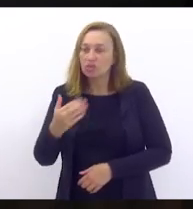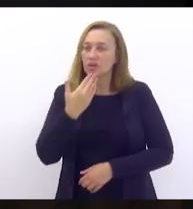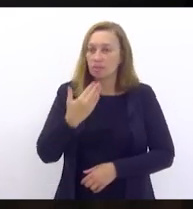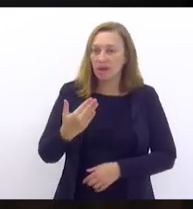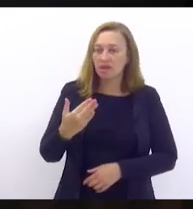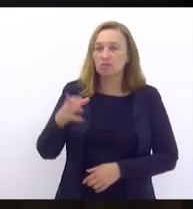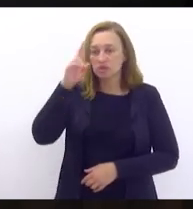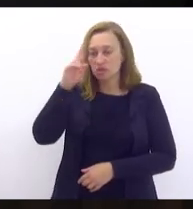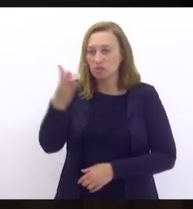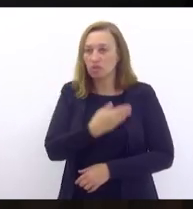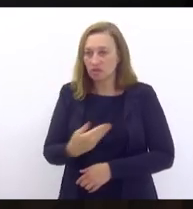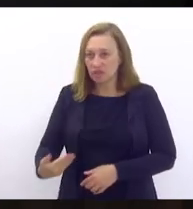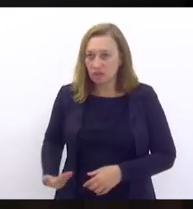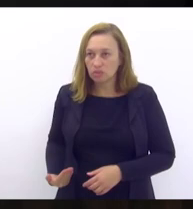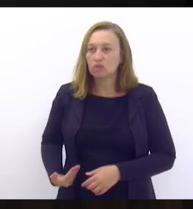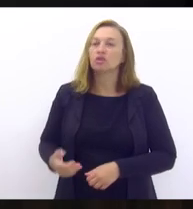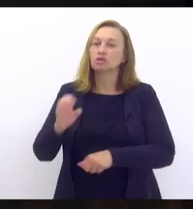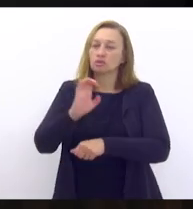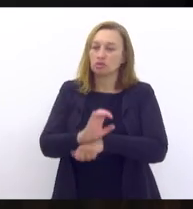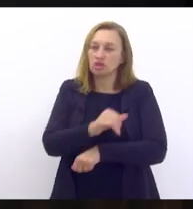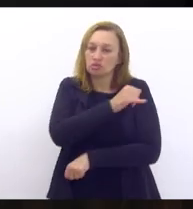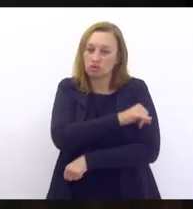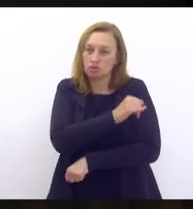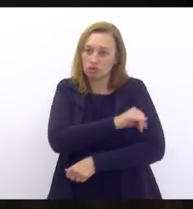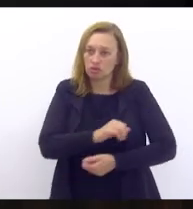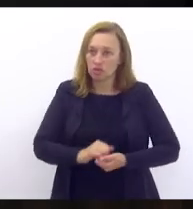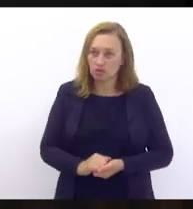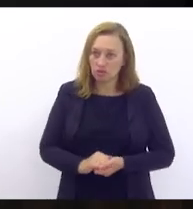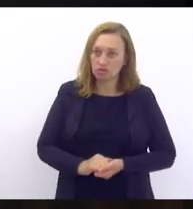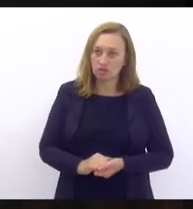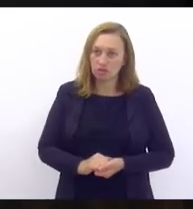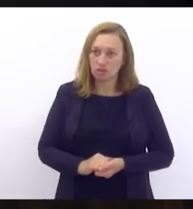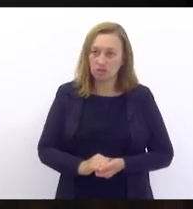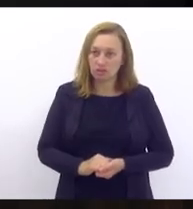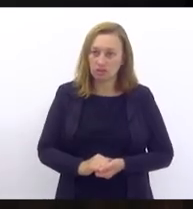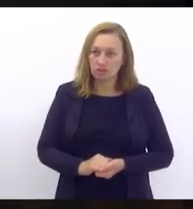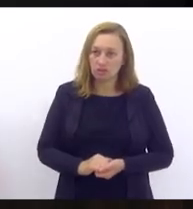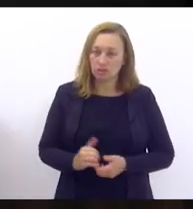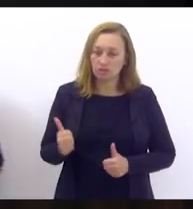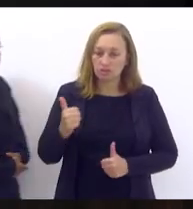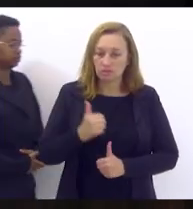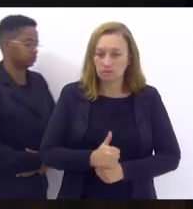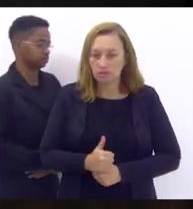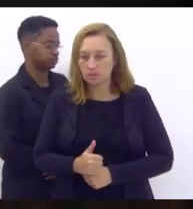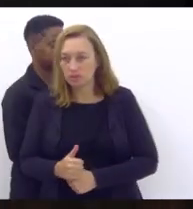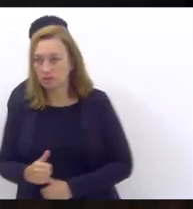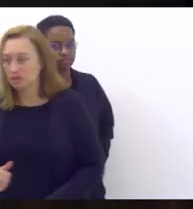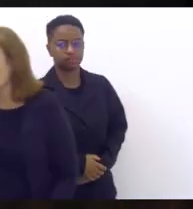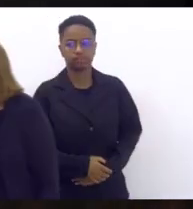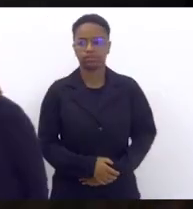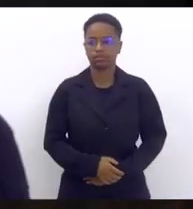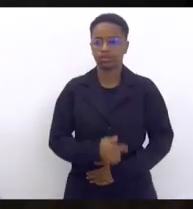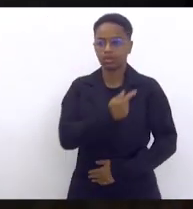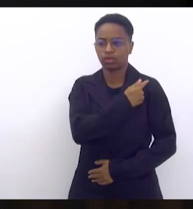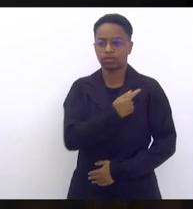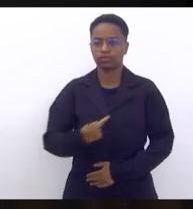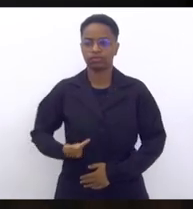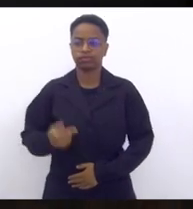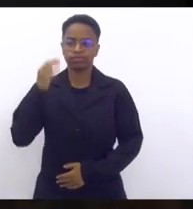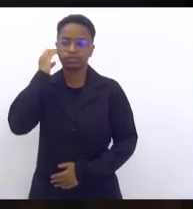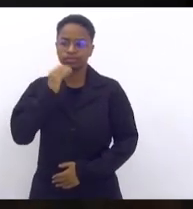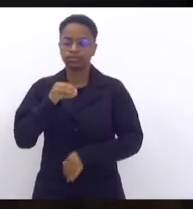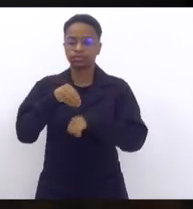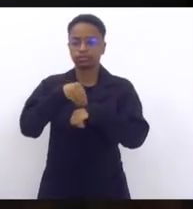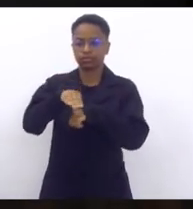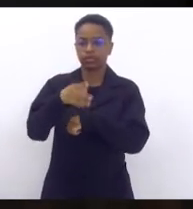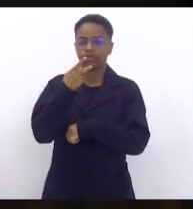solicita o excelentíssimo governador do Estado, senhor Cláudio Castro, envio de mensagem dispondo sobre a criação